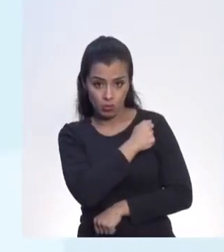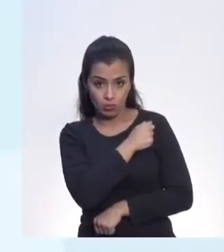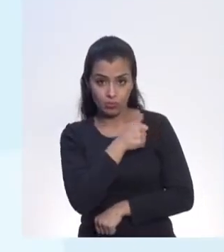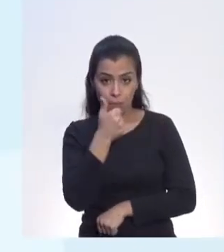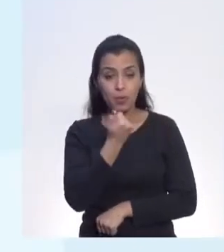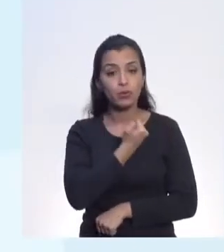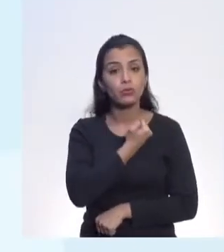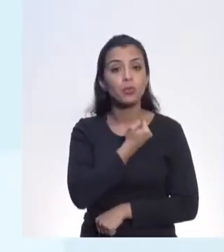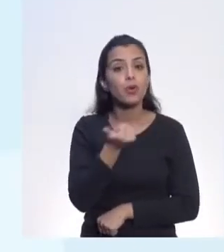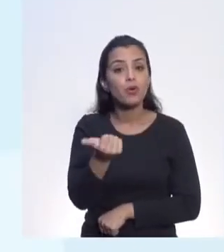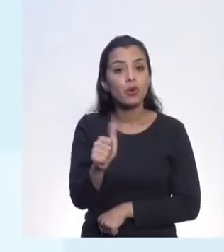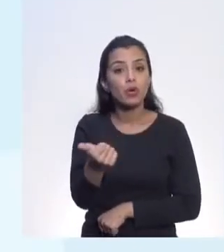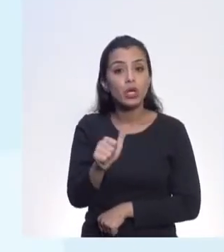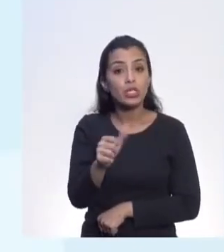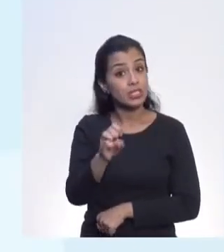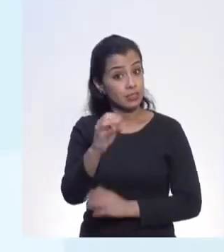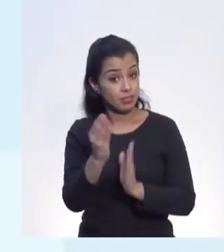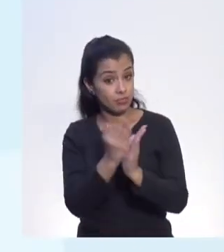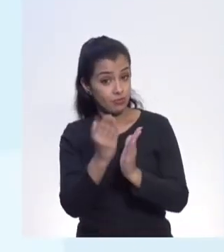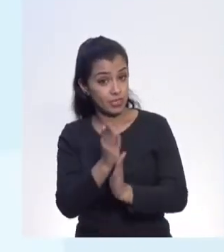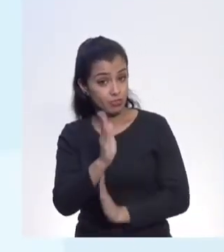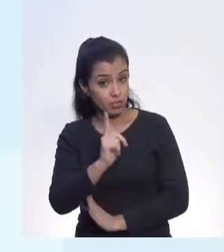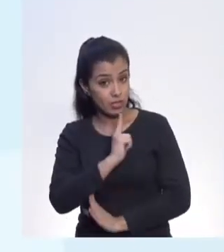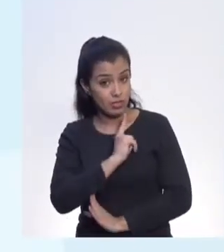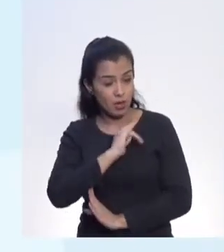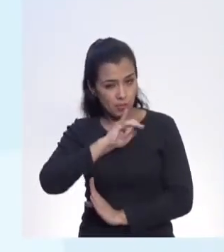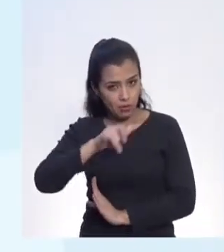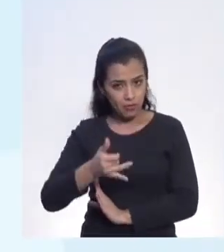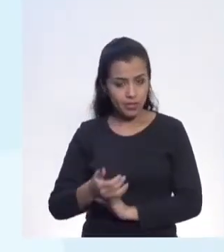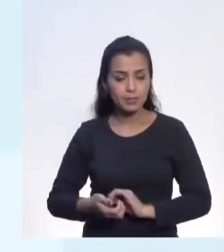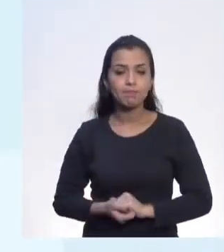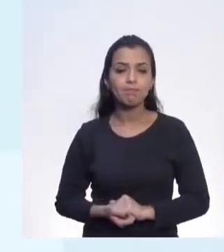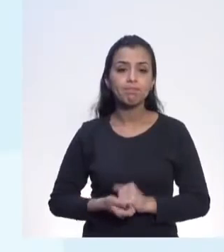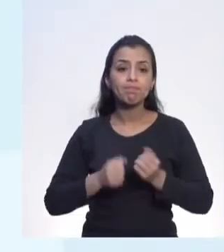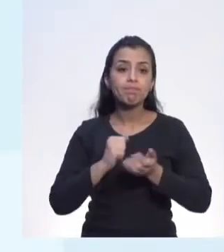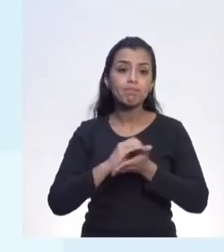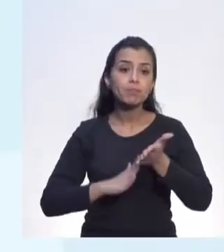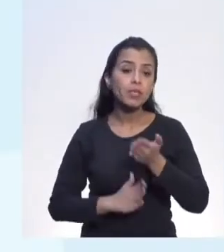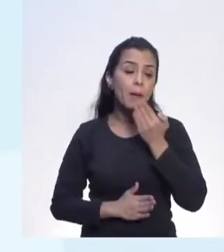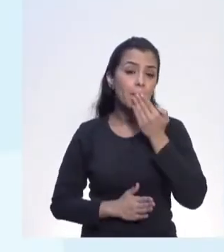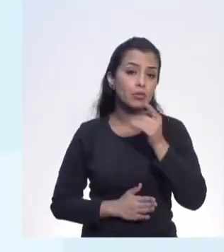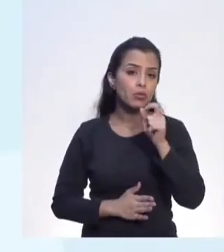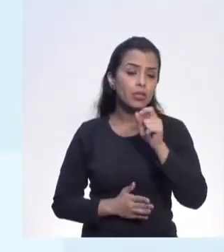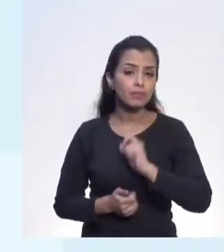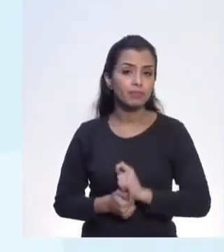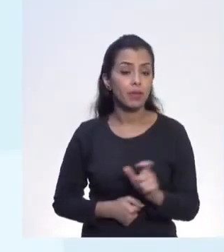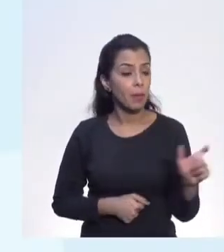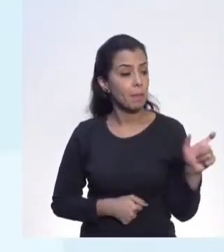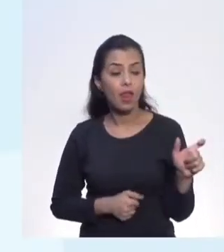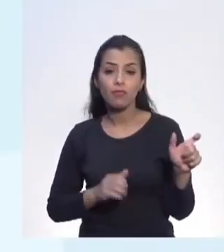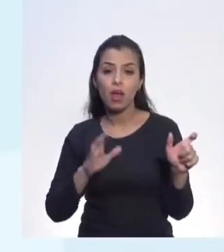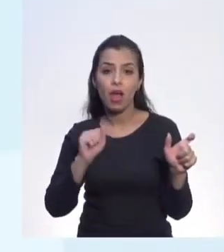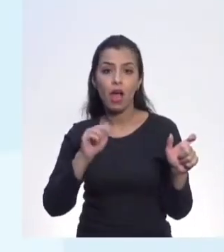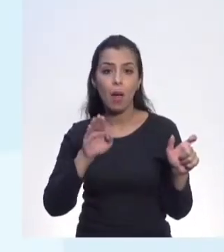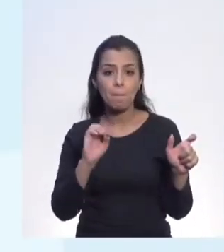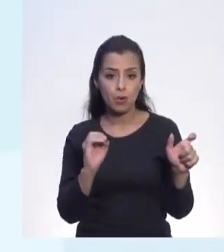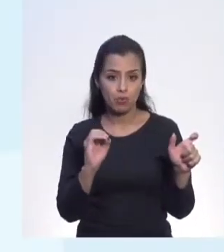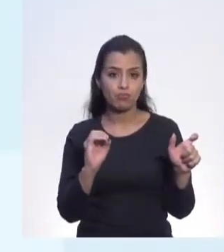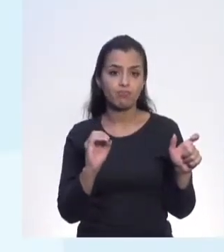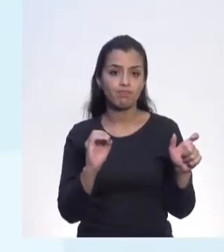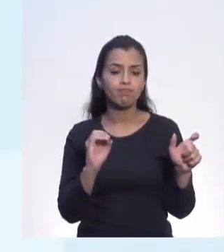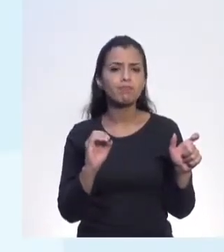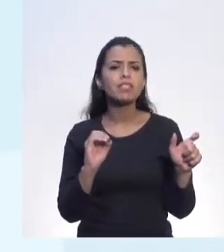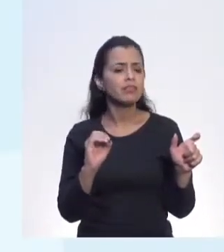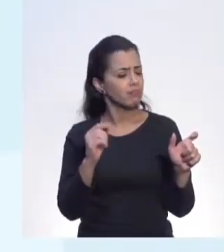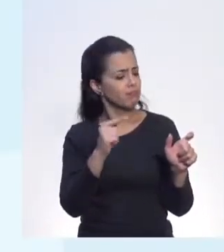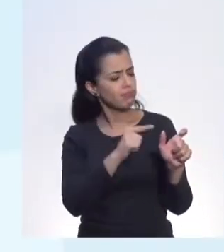abre lá se você já tiver o caderno. A atividade diz o seguinte: considere a palavra cabo.